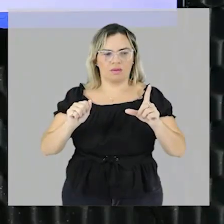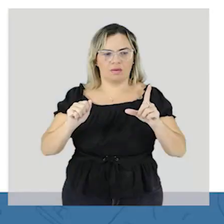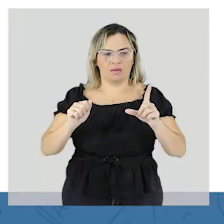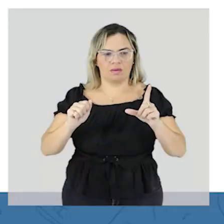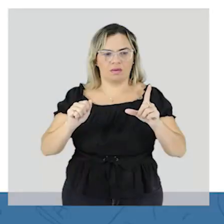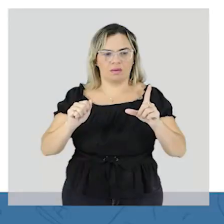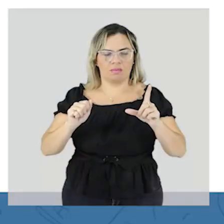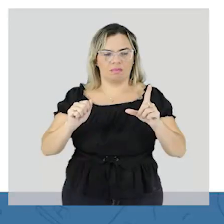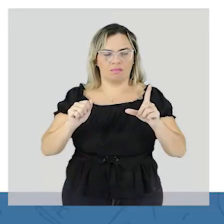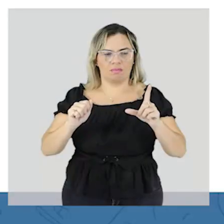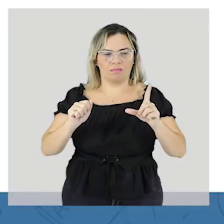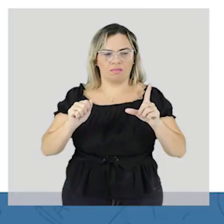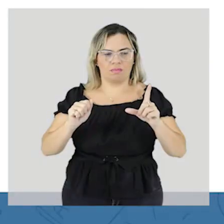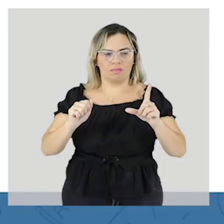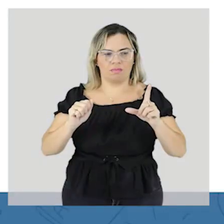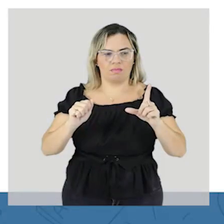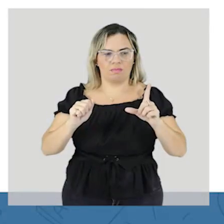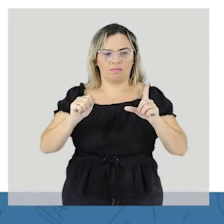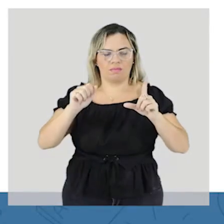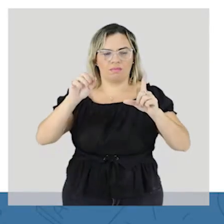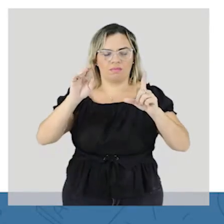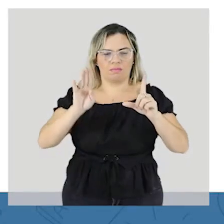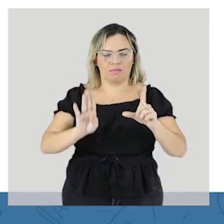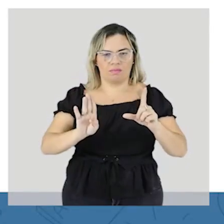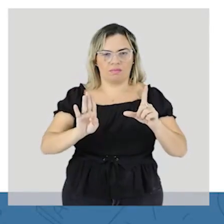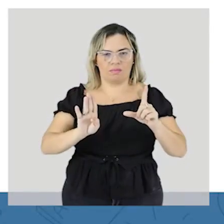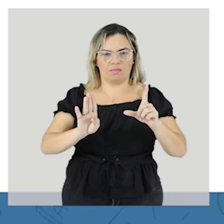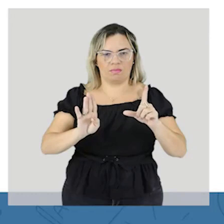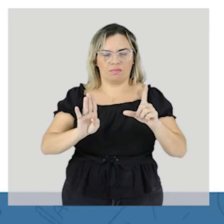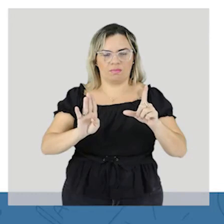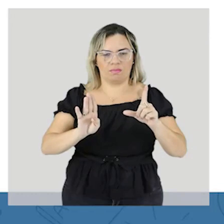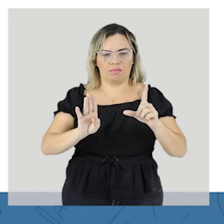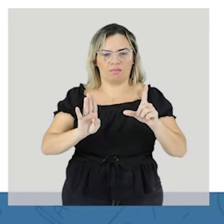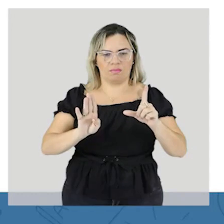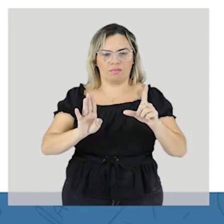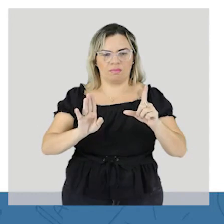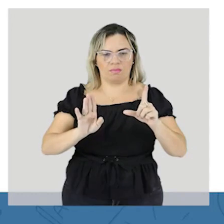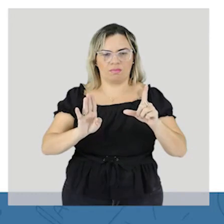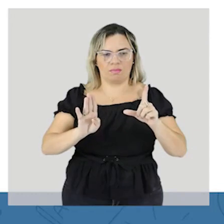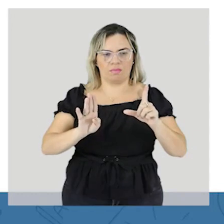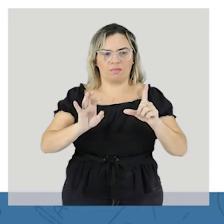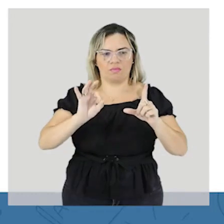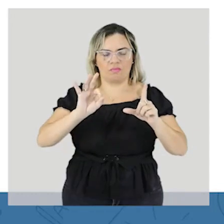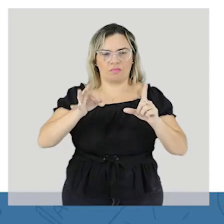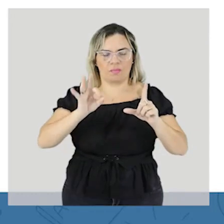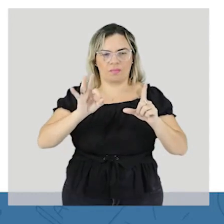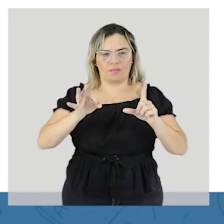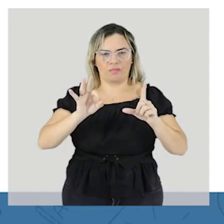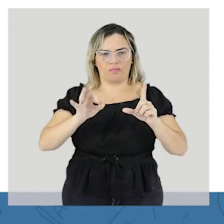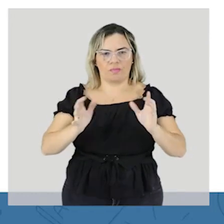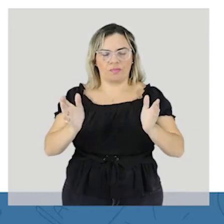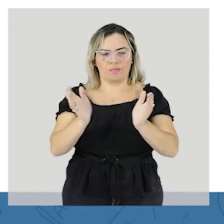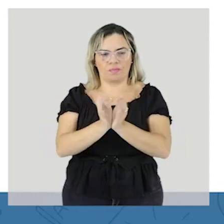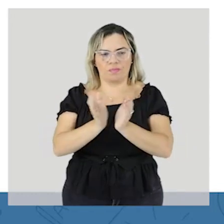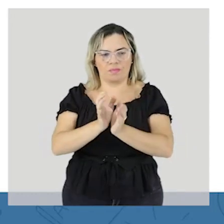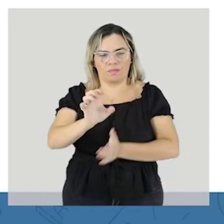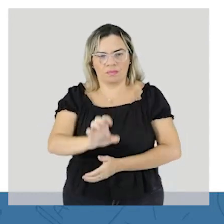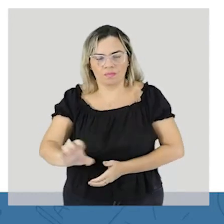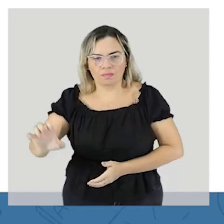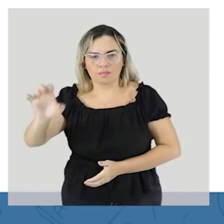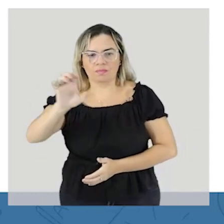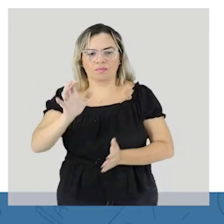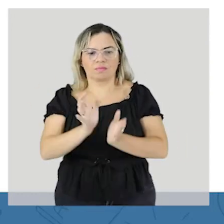olha só, dos grupos regionais, porque ocupa lá a região lá de Pernambuco, né? Como eu falei para